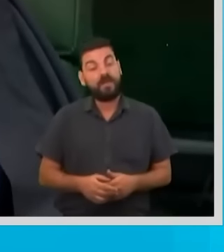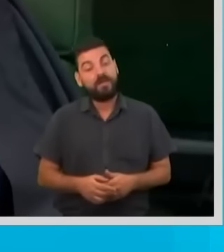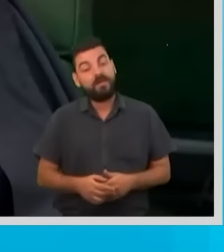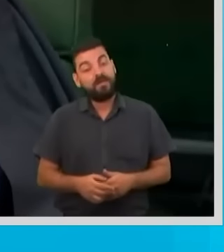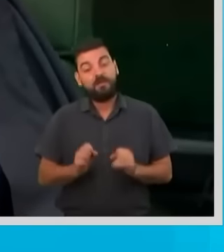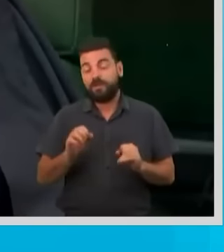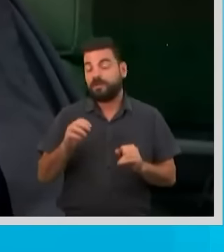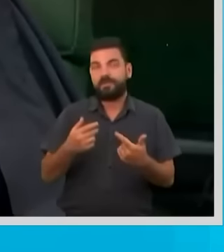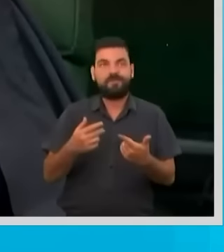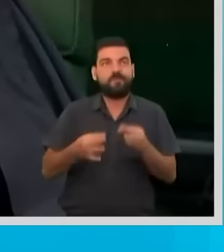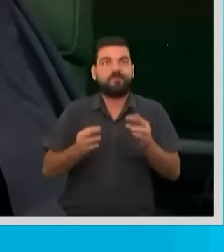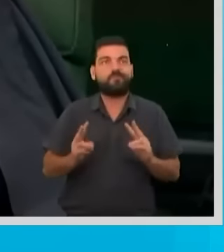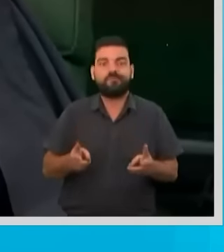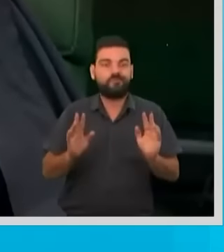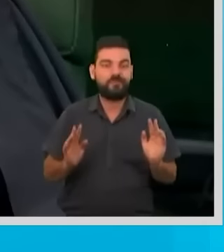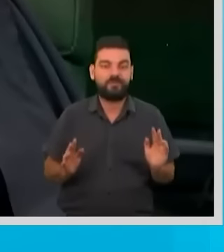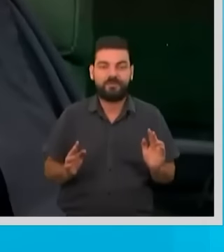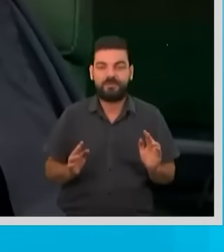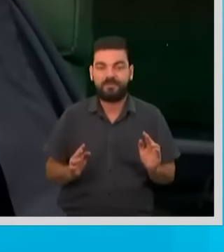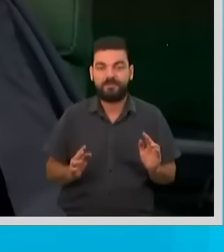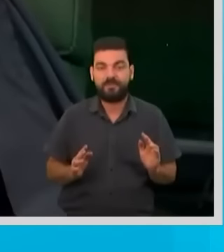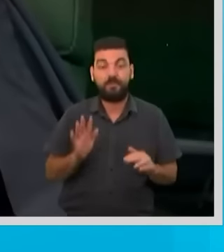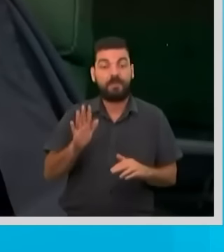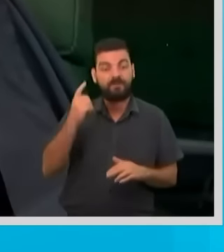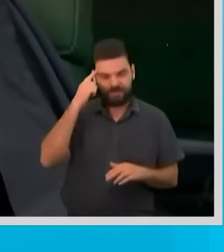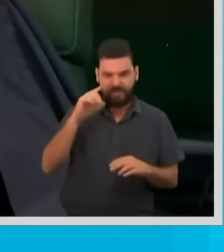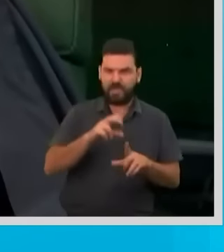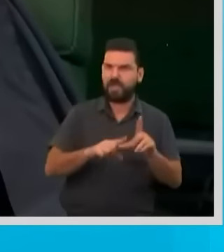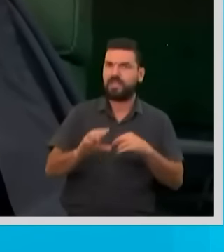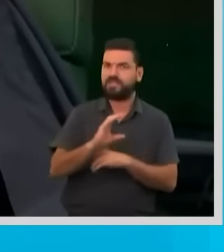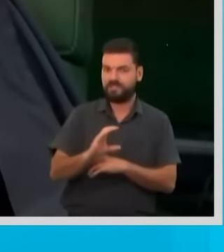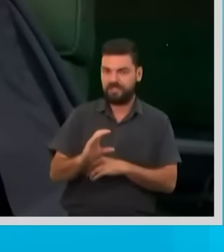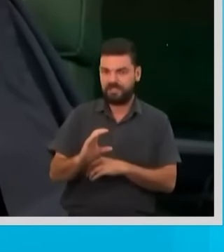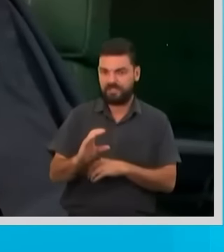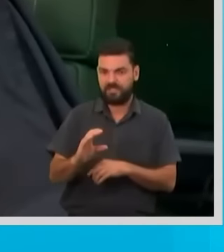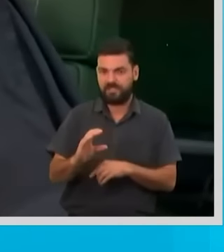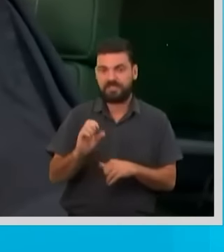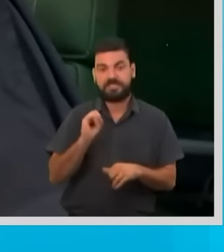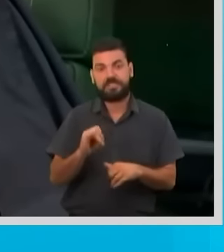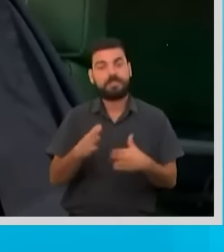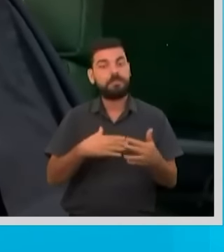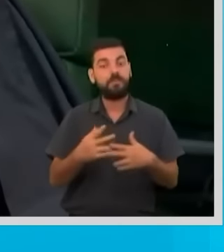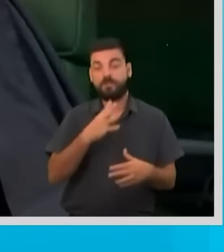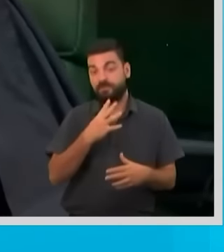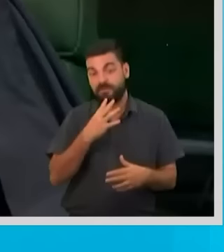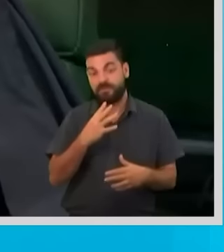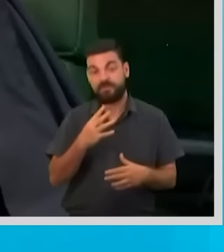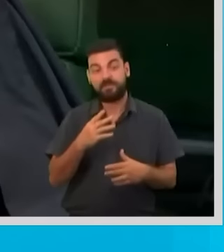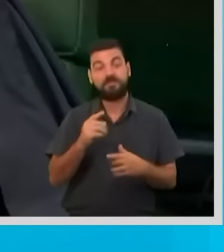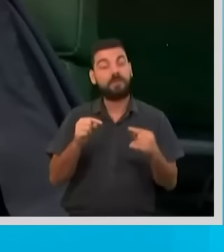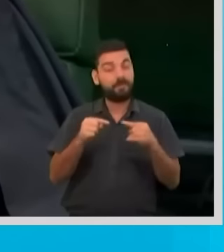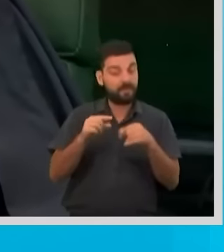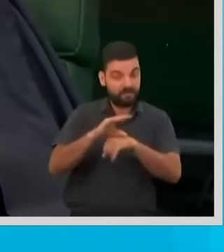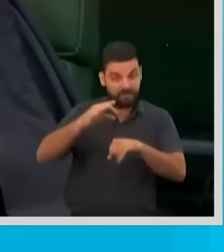essa questão da eleição eh enorme na sociedade agora eh esse ponto sobre a postura do Elo